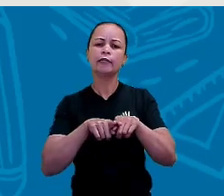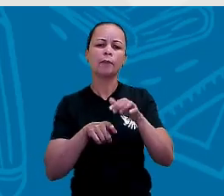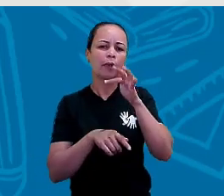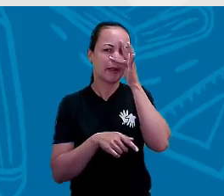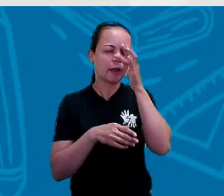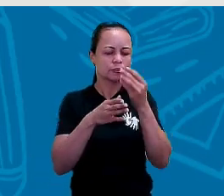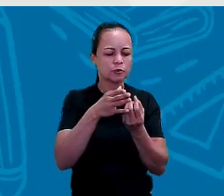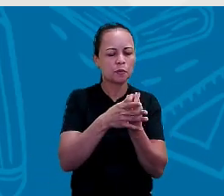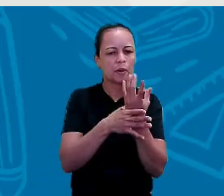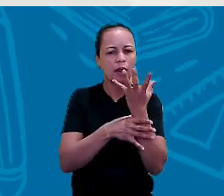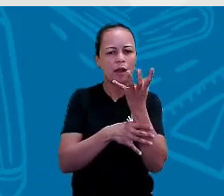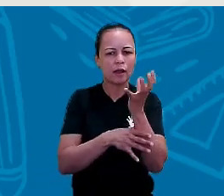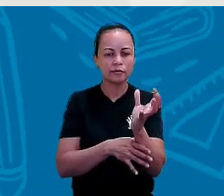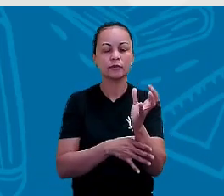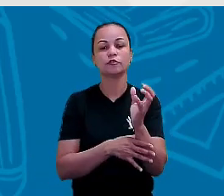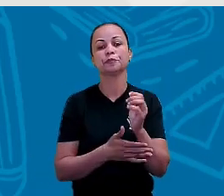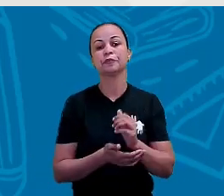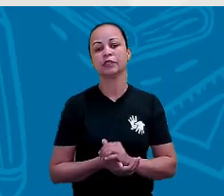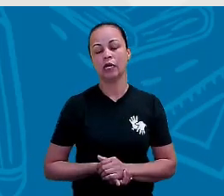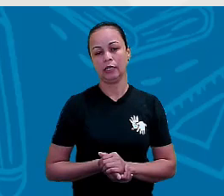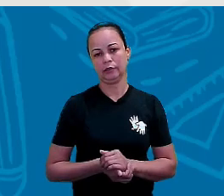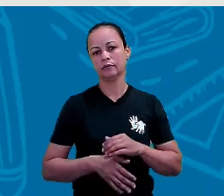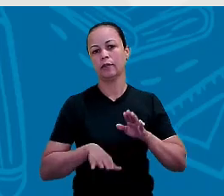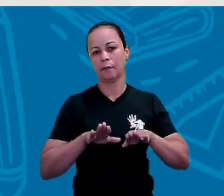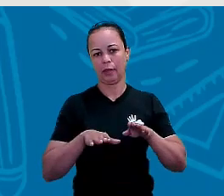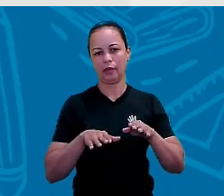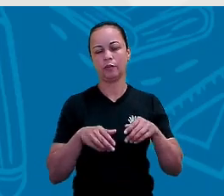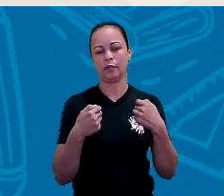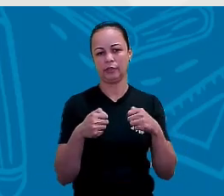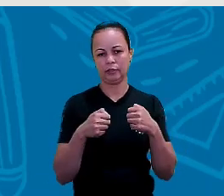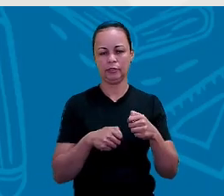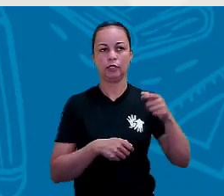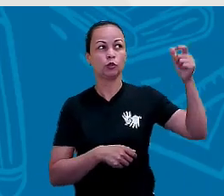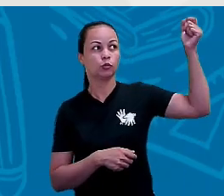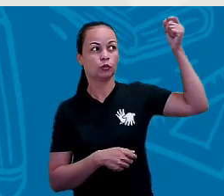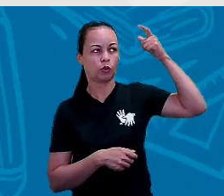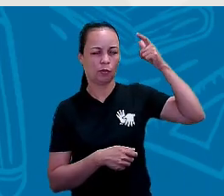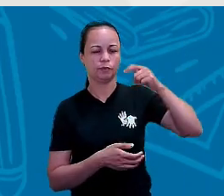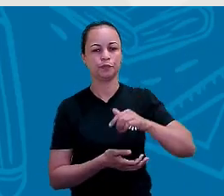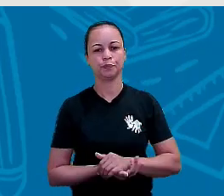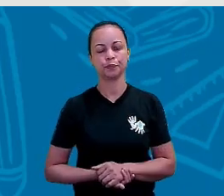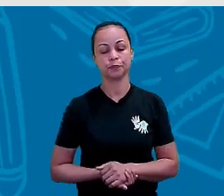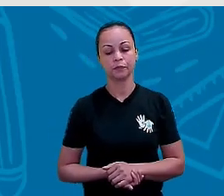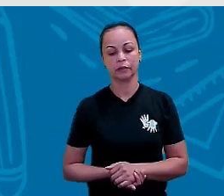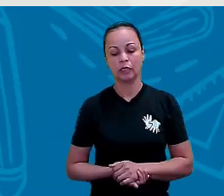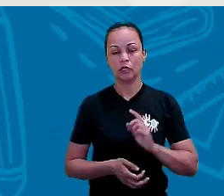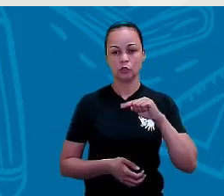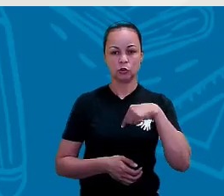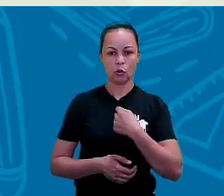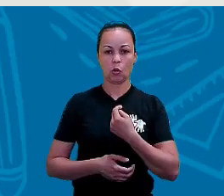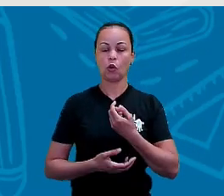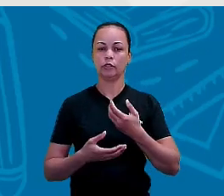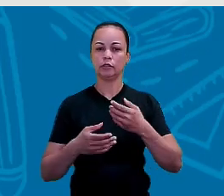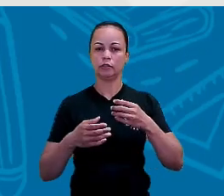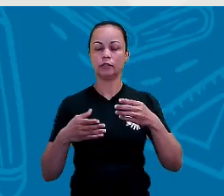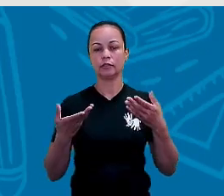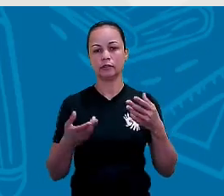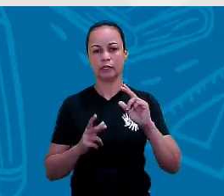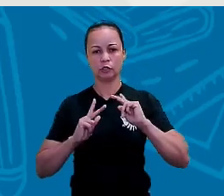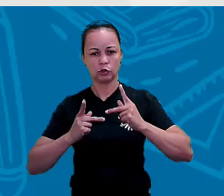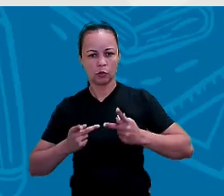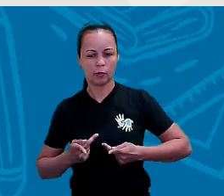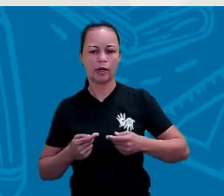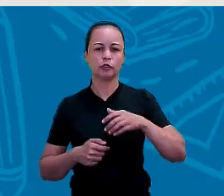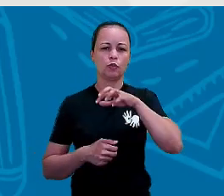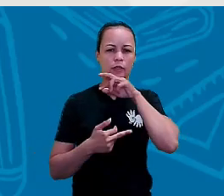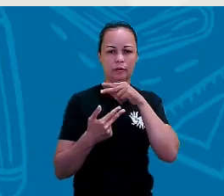os vegetais, dependem do sol, tá ok? Nós, seres humanos, animais, para,